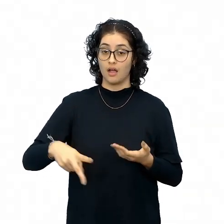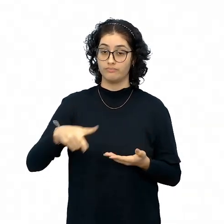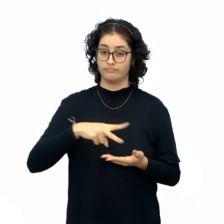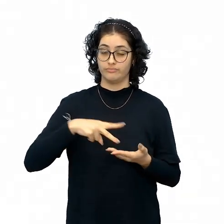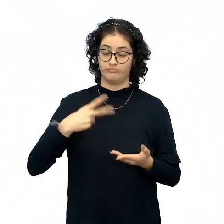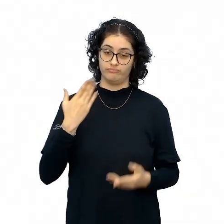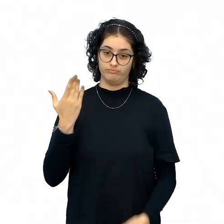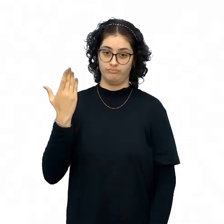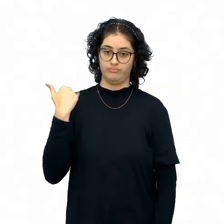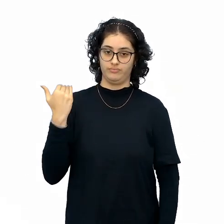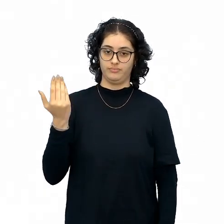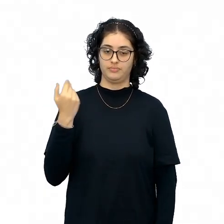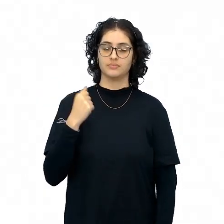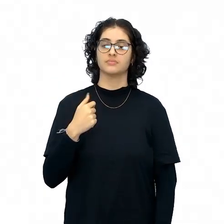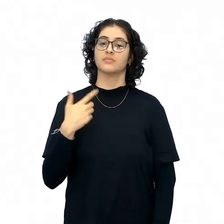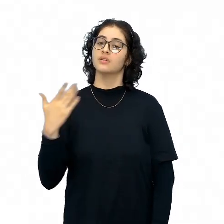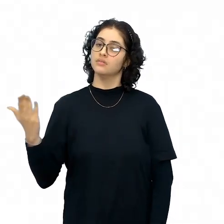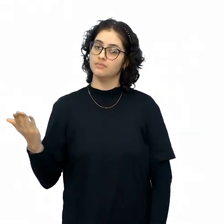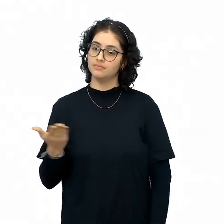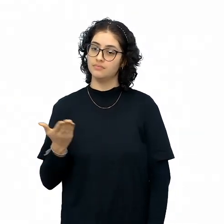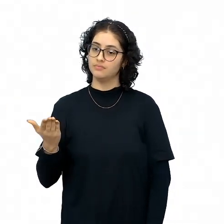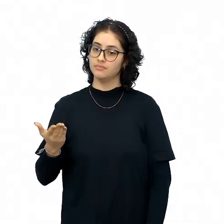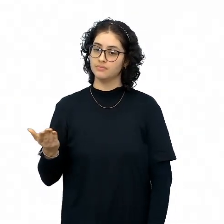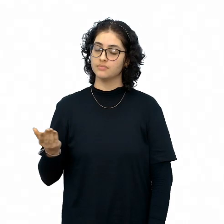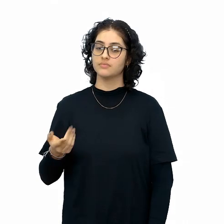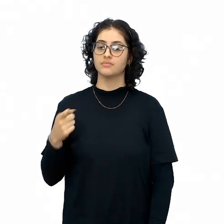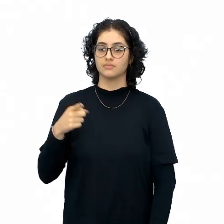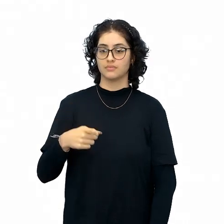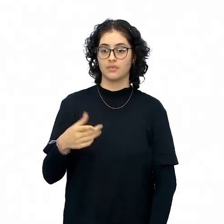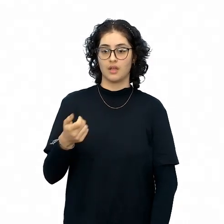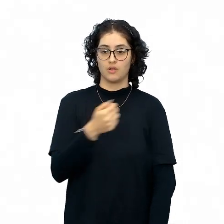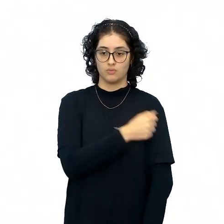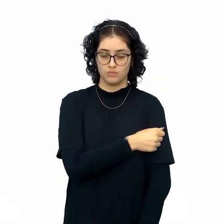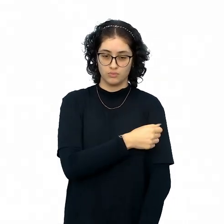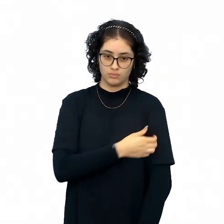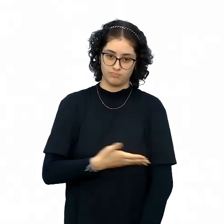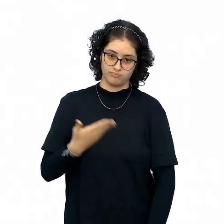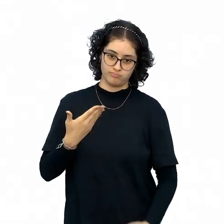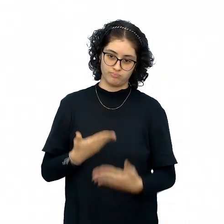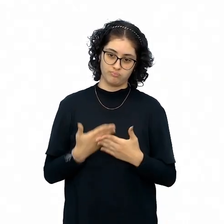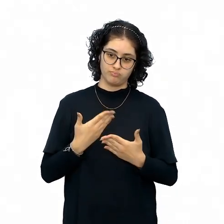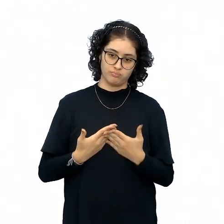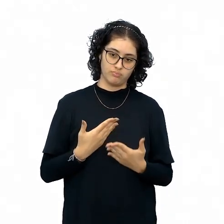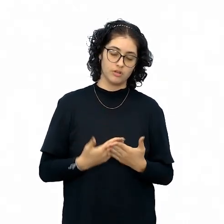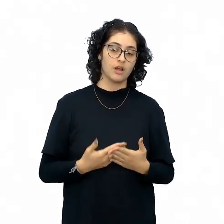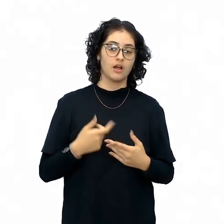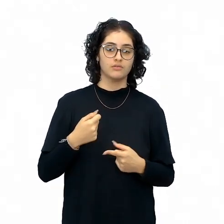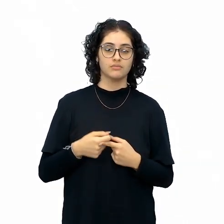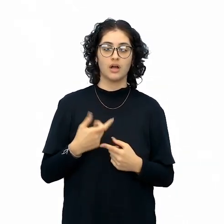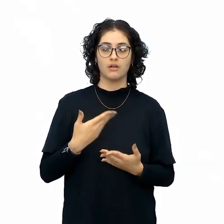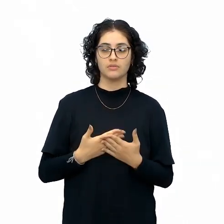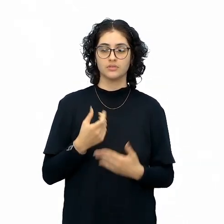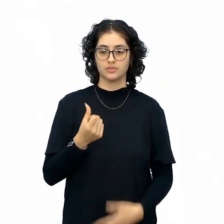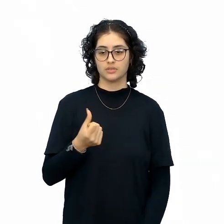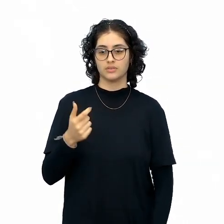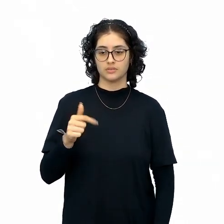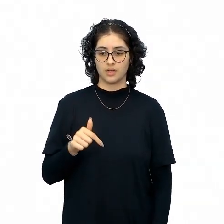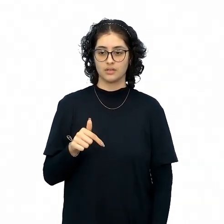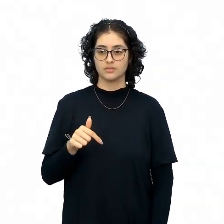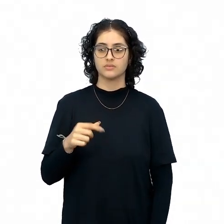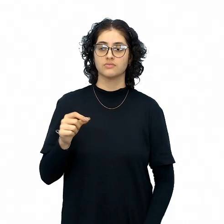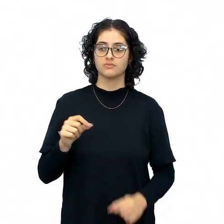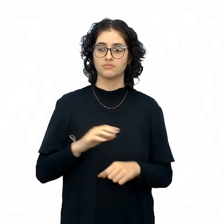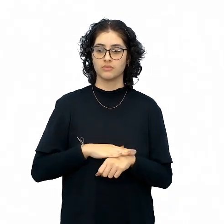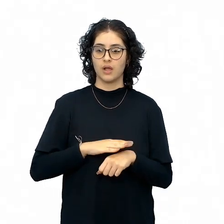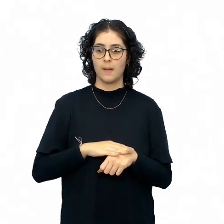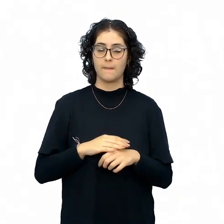no início. Então, agora, olha, os estudantes, ainda nas aulas 6 e 7, farão, então, a produção a partir